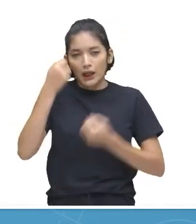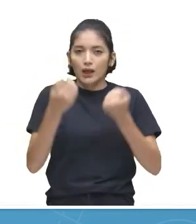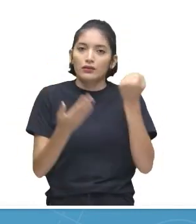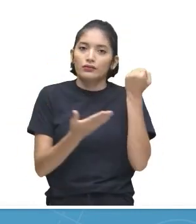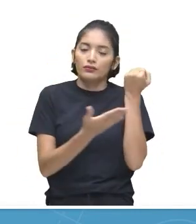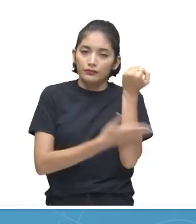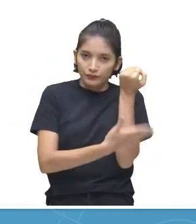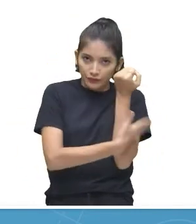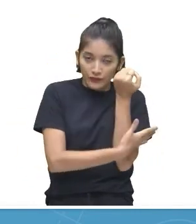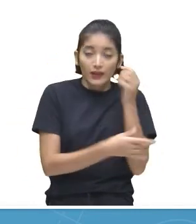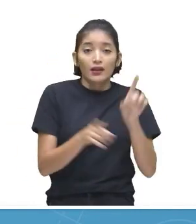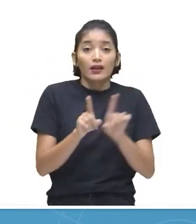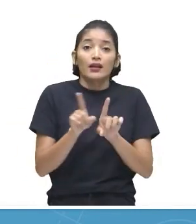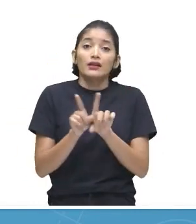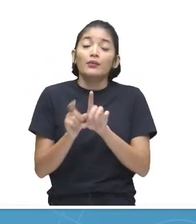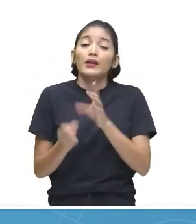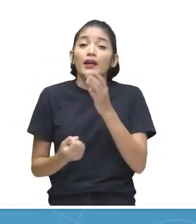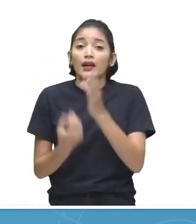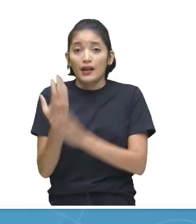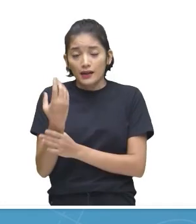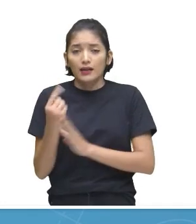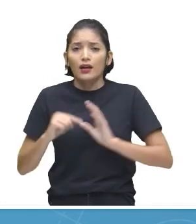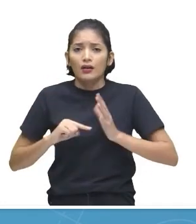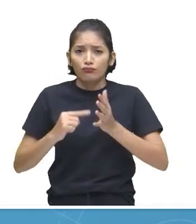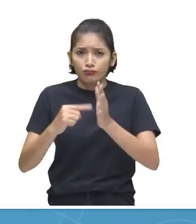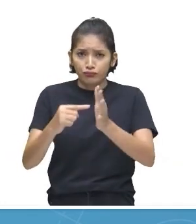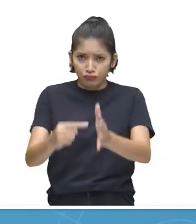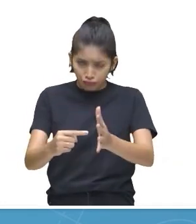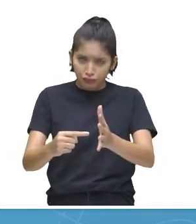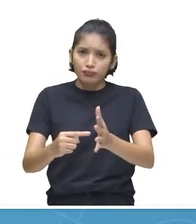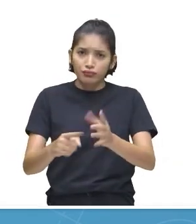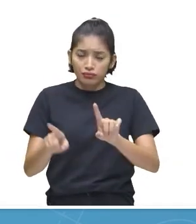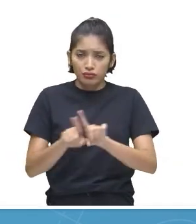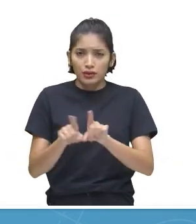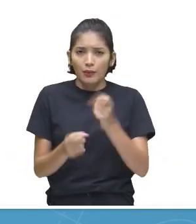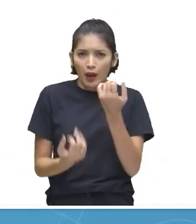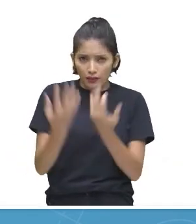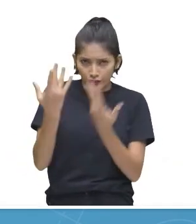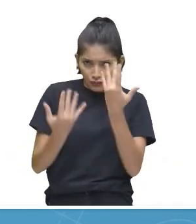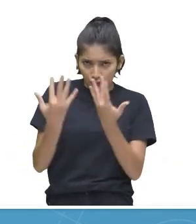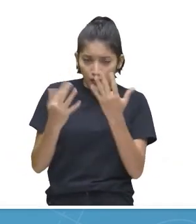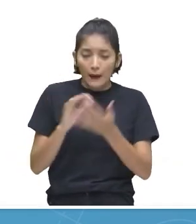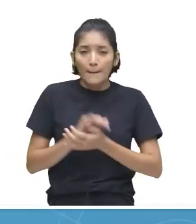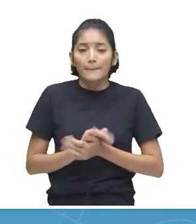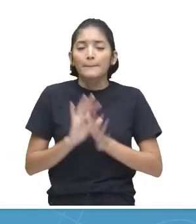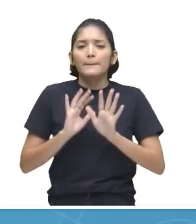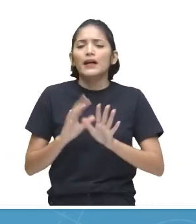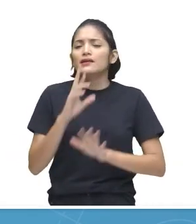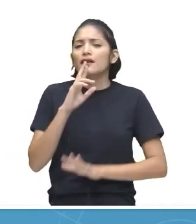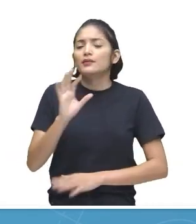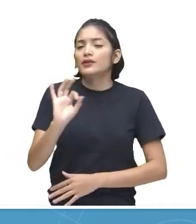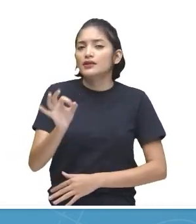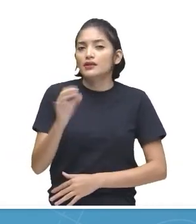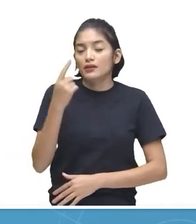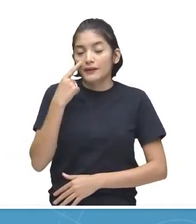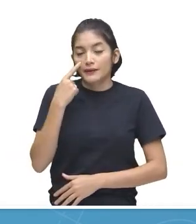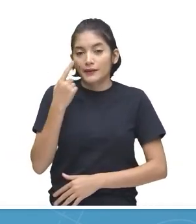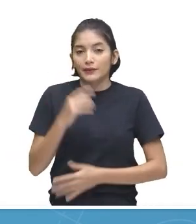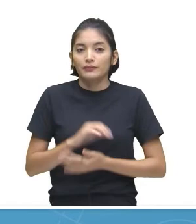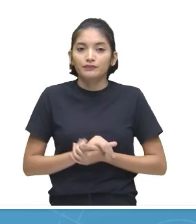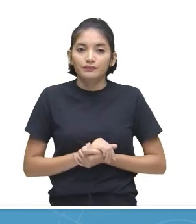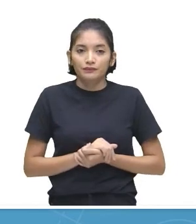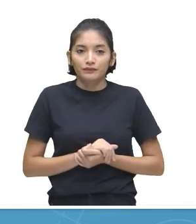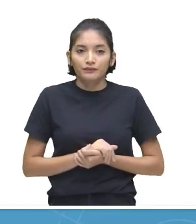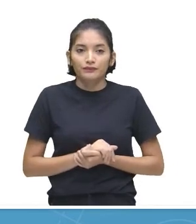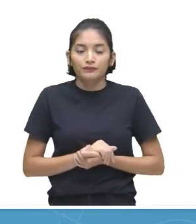a invenção das máquinas, né, movidas a vapor também como característica, mas olha a resposta que colocaram para vocês para a